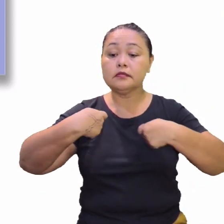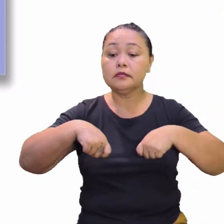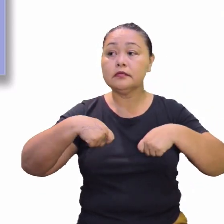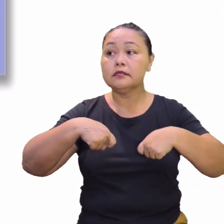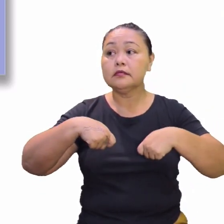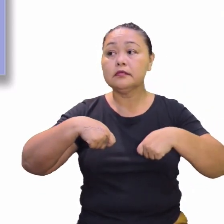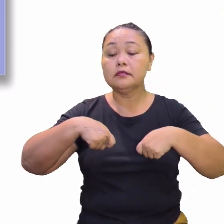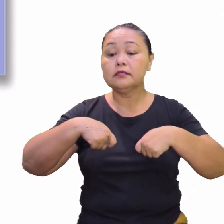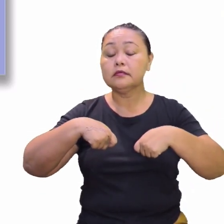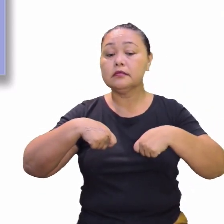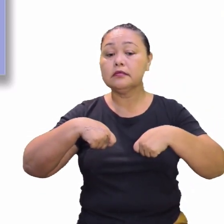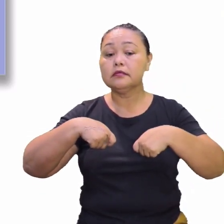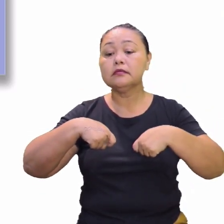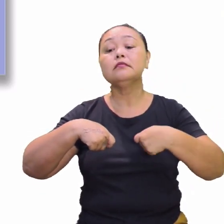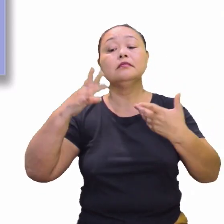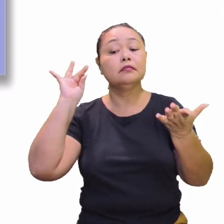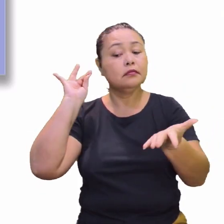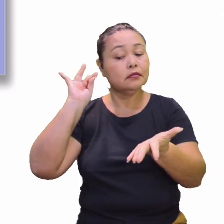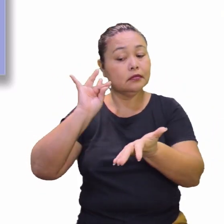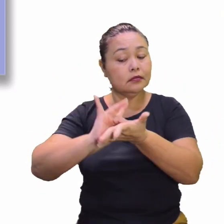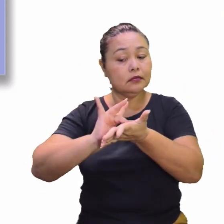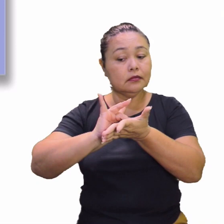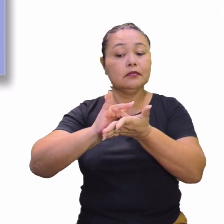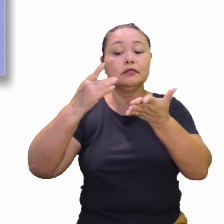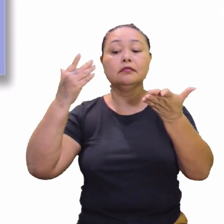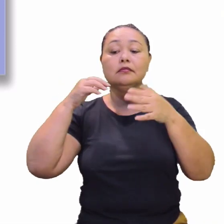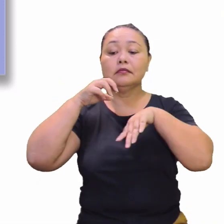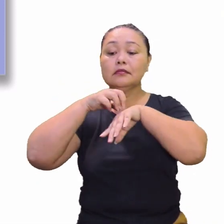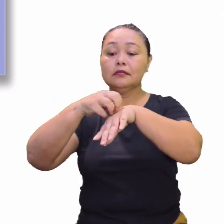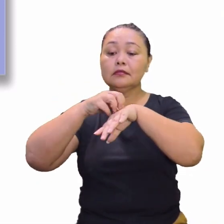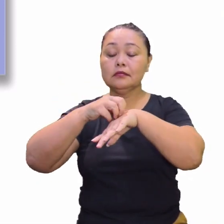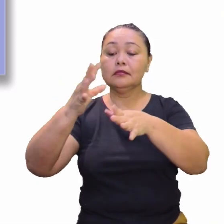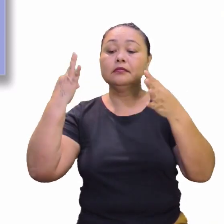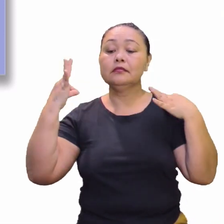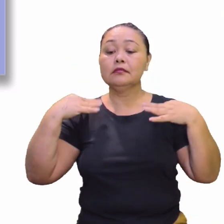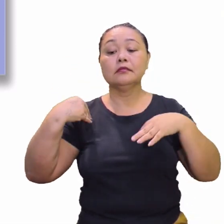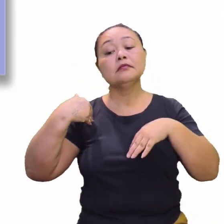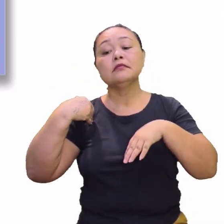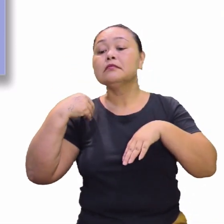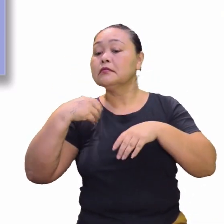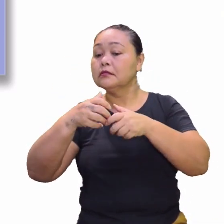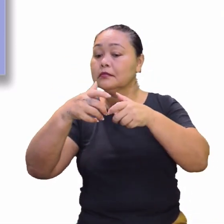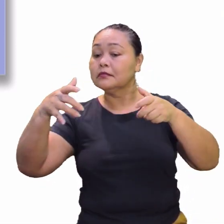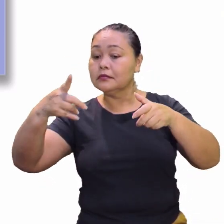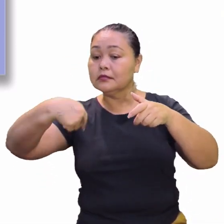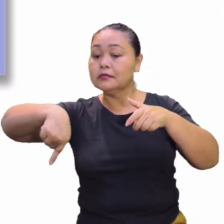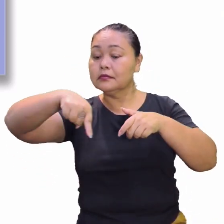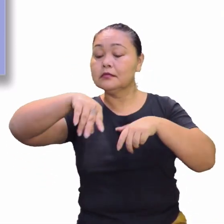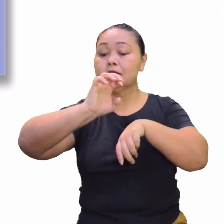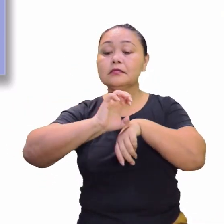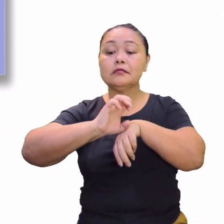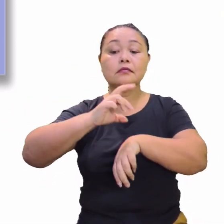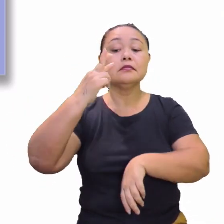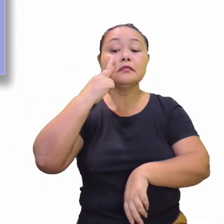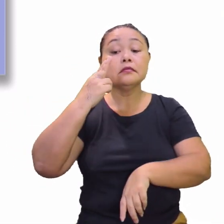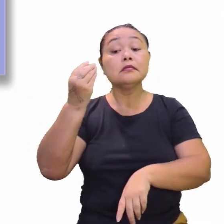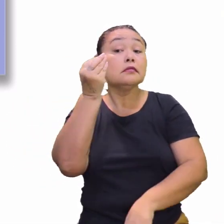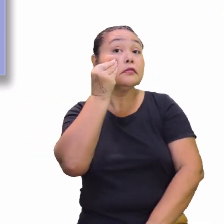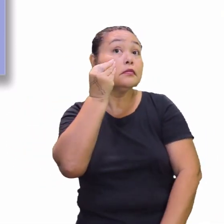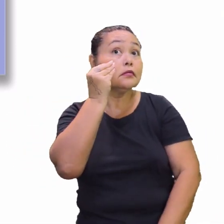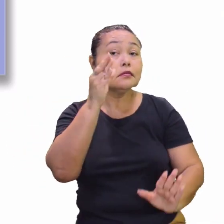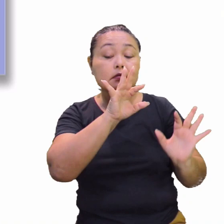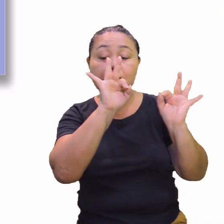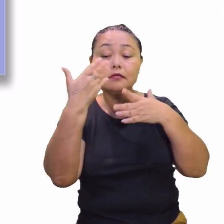necessária para essa efetivação do turismo em maior proporção aqui no estado, que a gente vai verificar na aula e vai discutir, né,